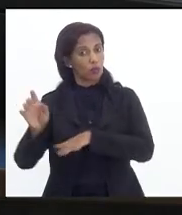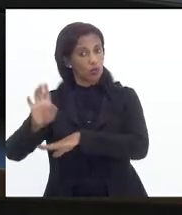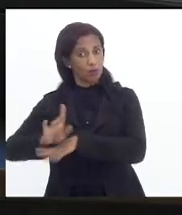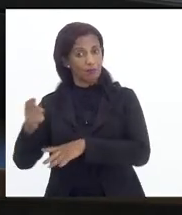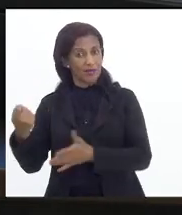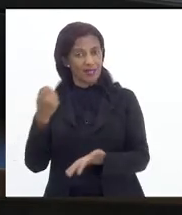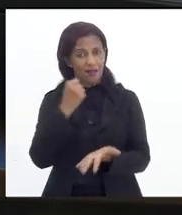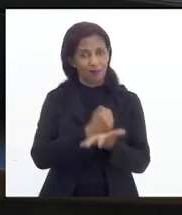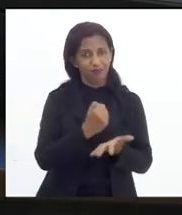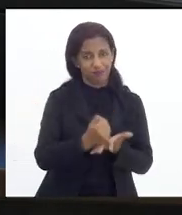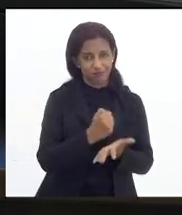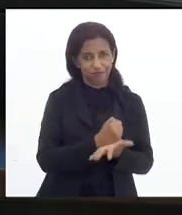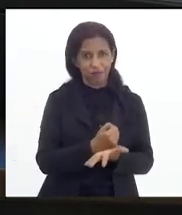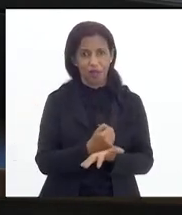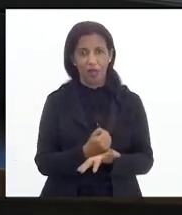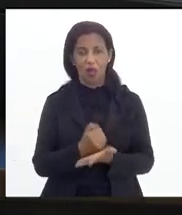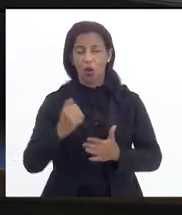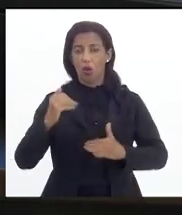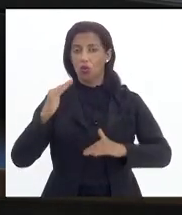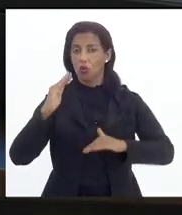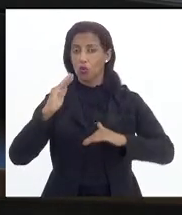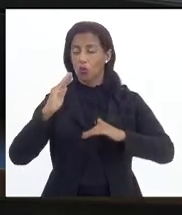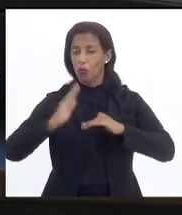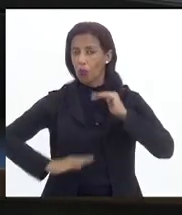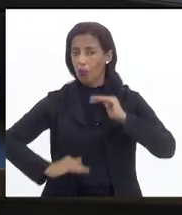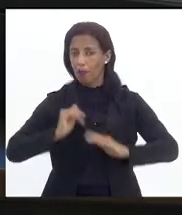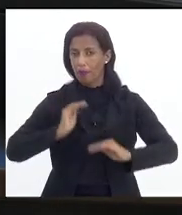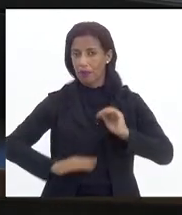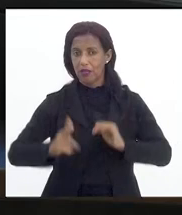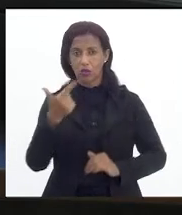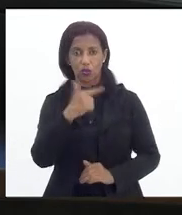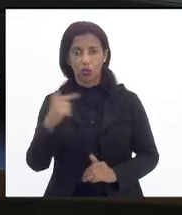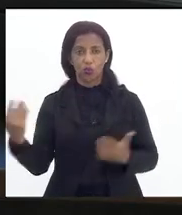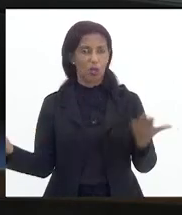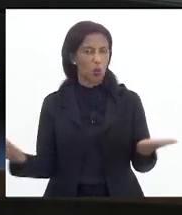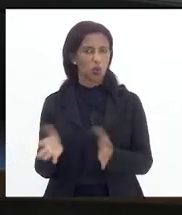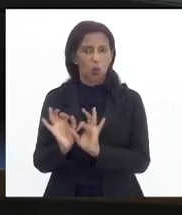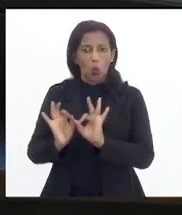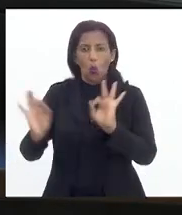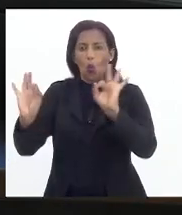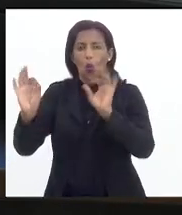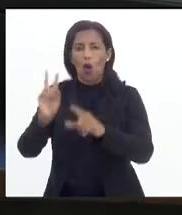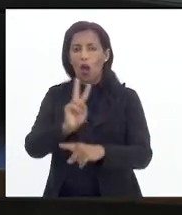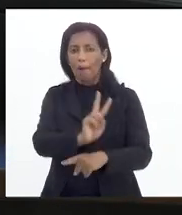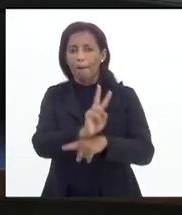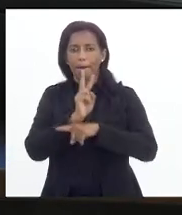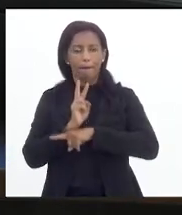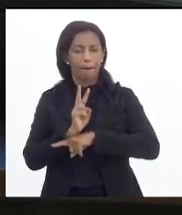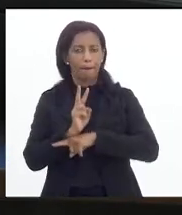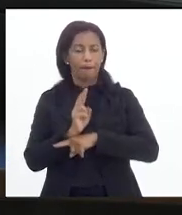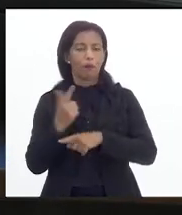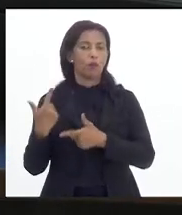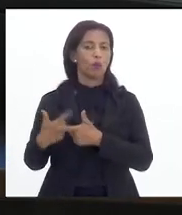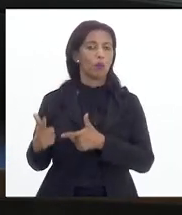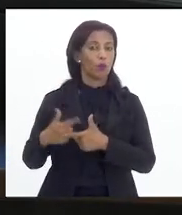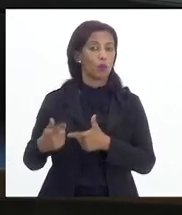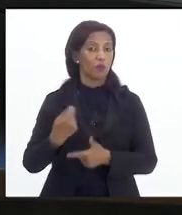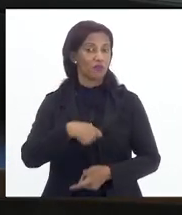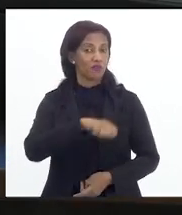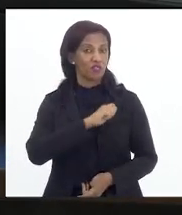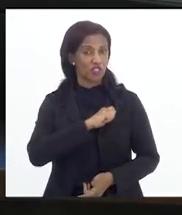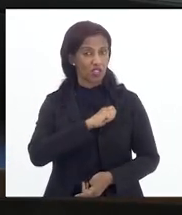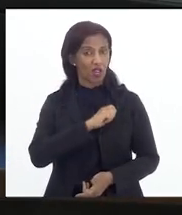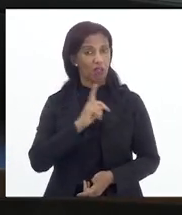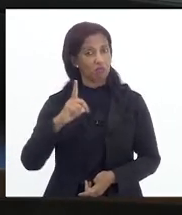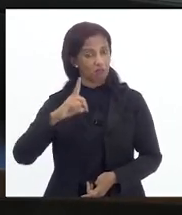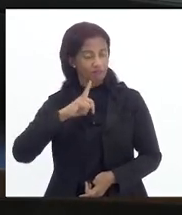Infelizmente o estado não não tem capacidade hoje de contratar nenhuma linha de empréstimo por conta do problema fiscal